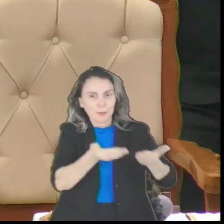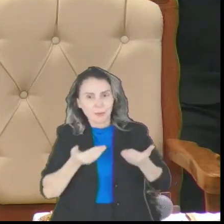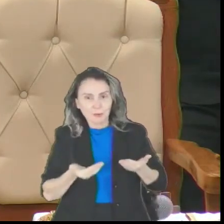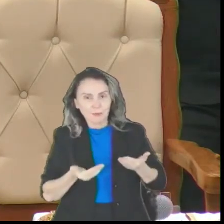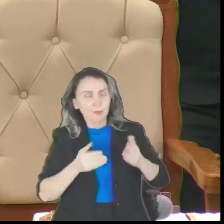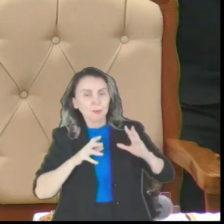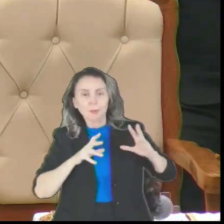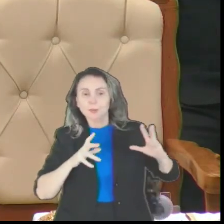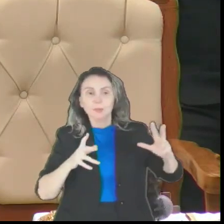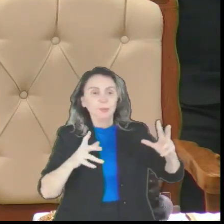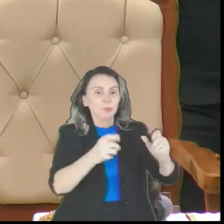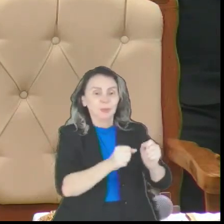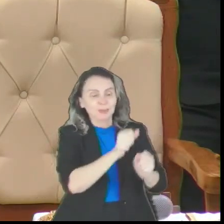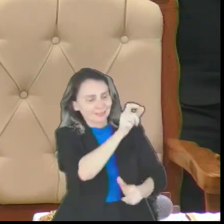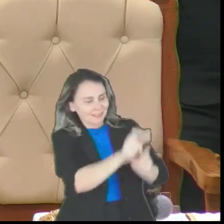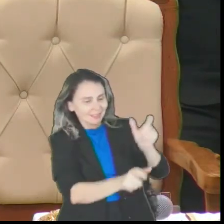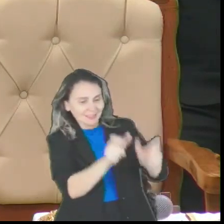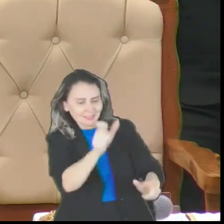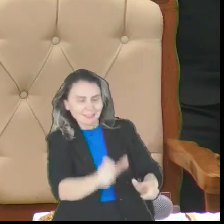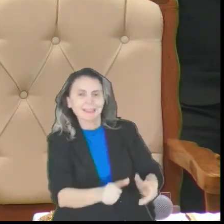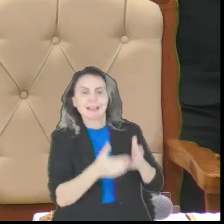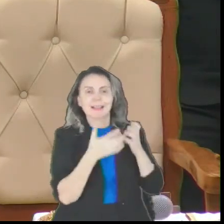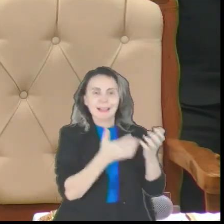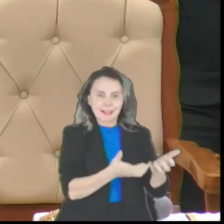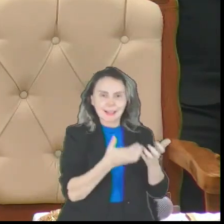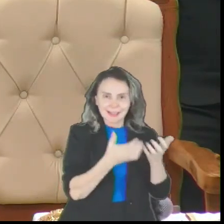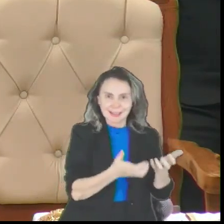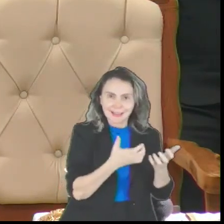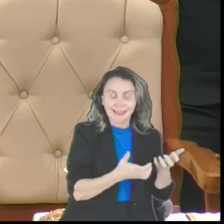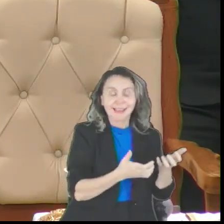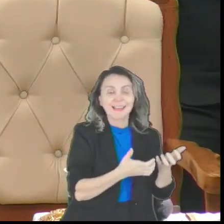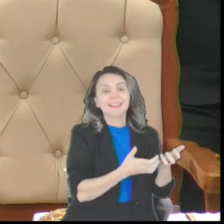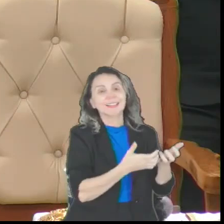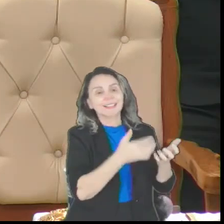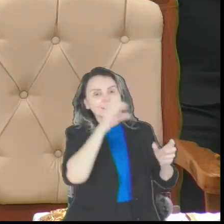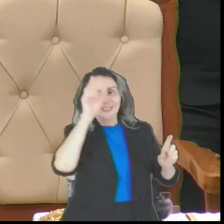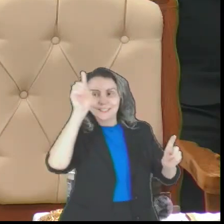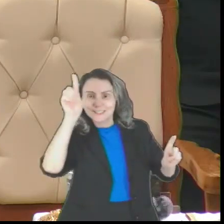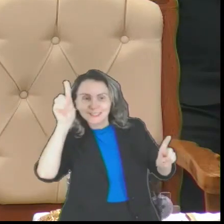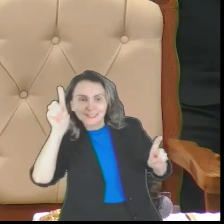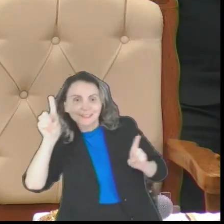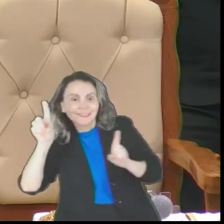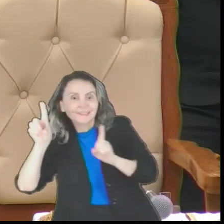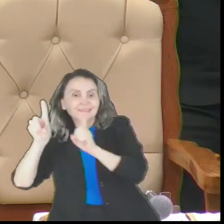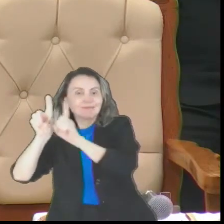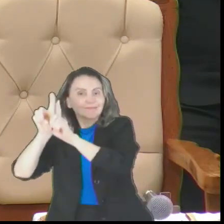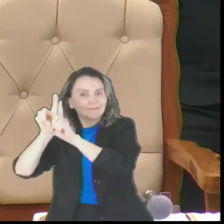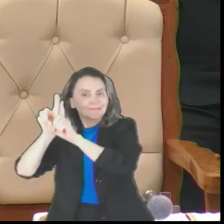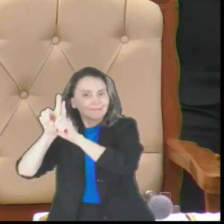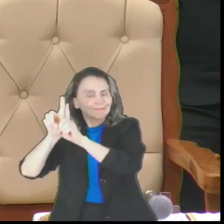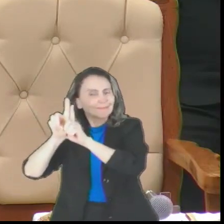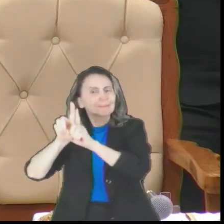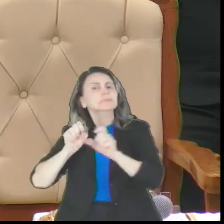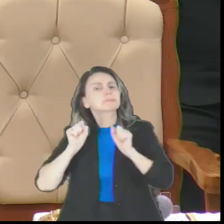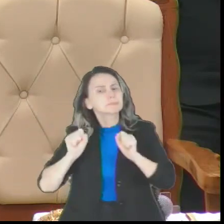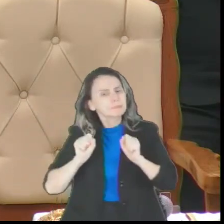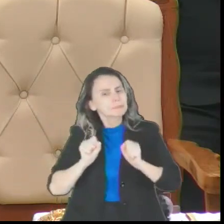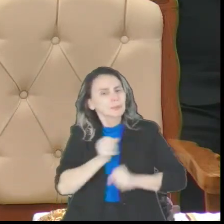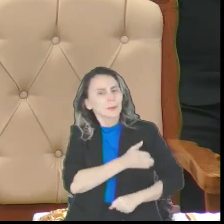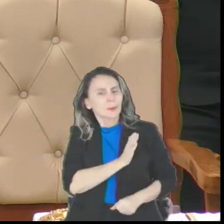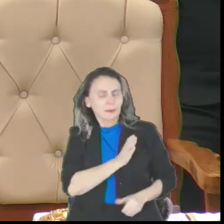as pessoas que desejem, que queiram vir até a ele e que possam abrir o coração